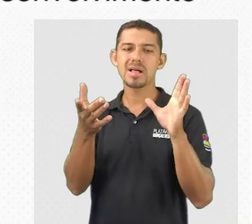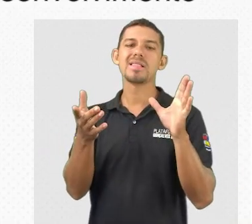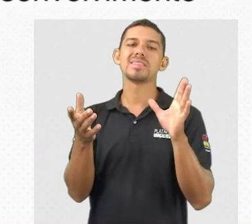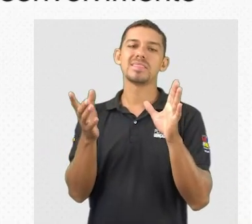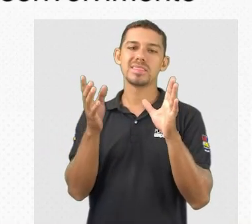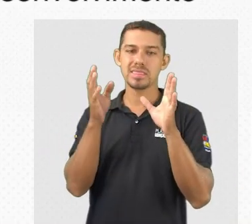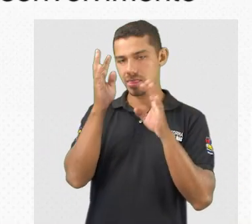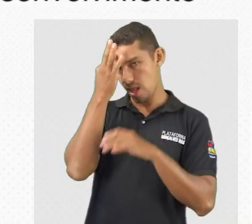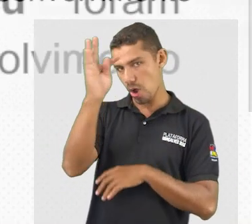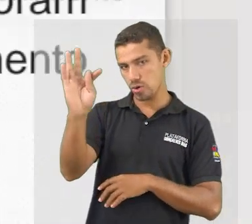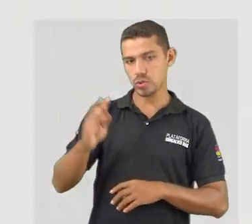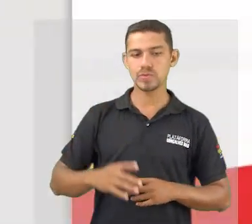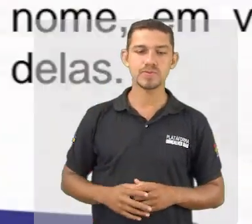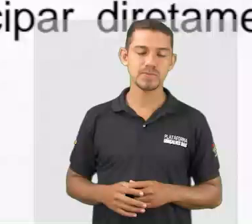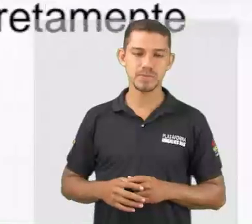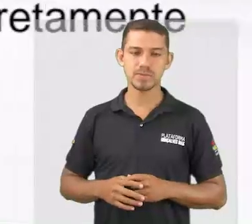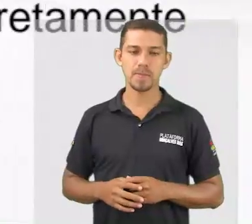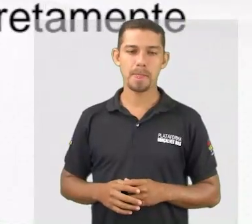teórico.